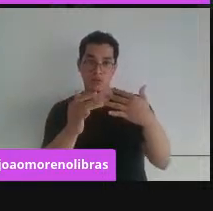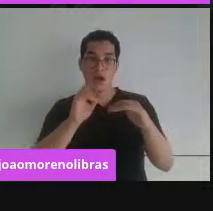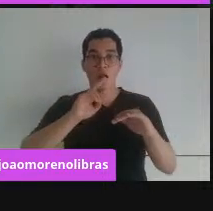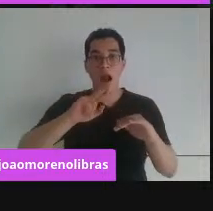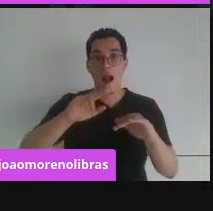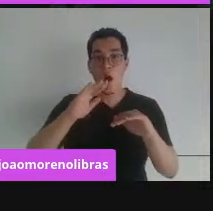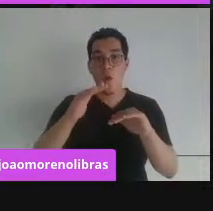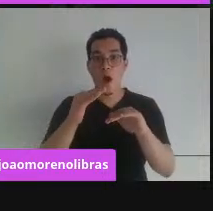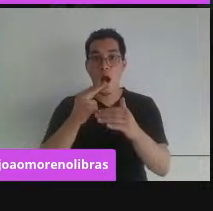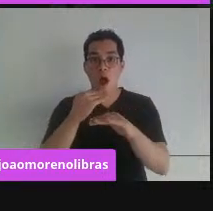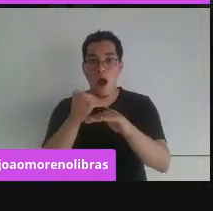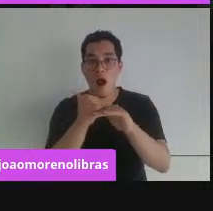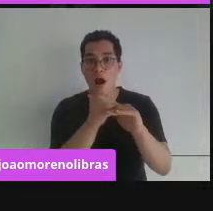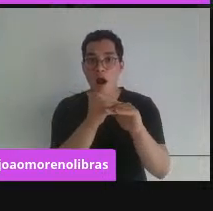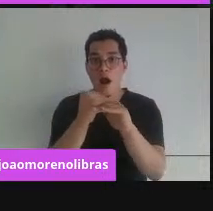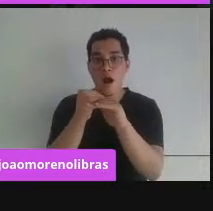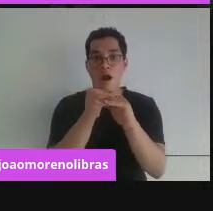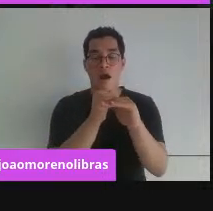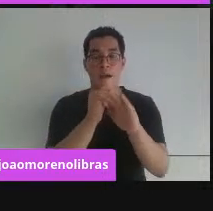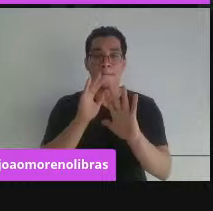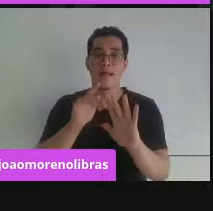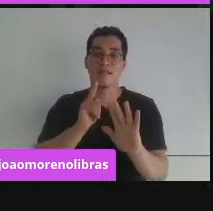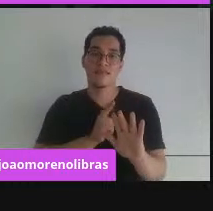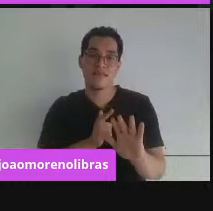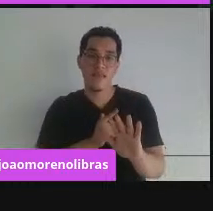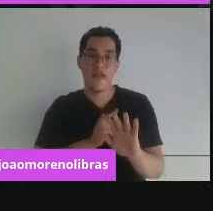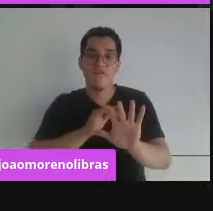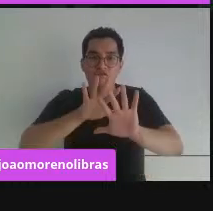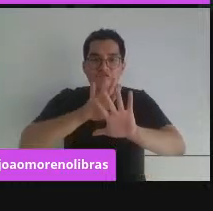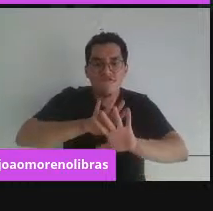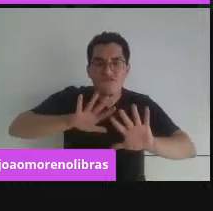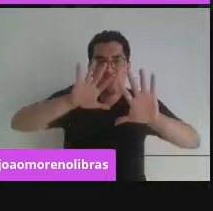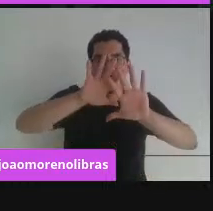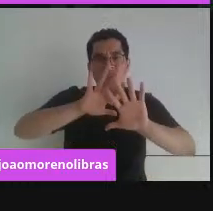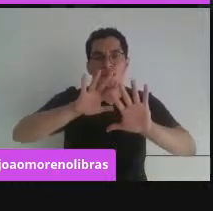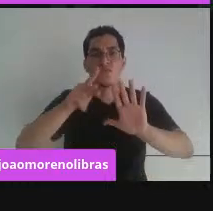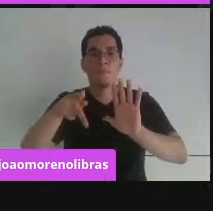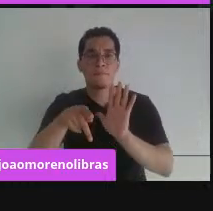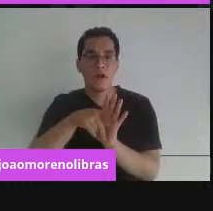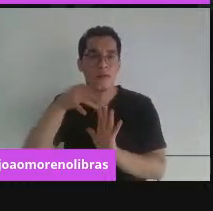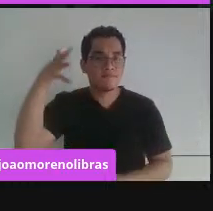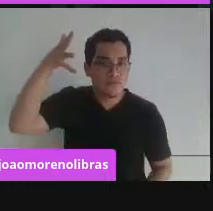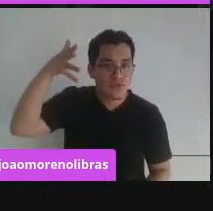do fio do discurso, aumento enunciativo,